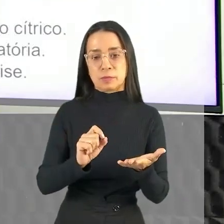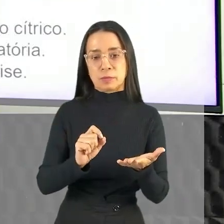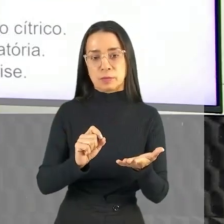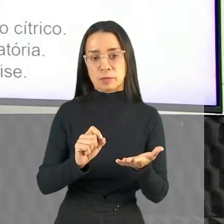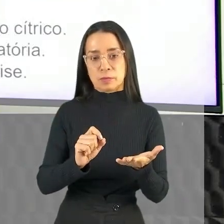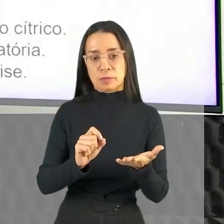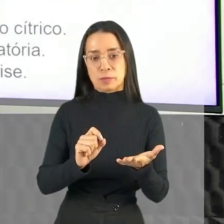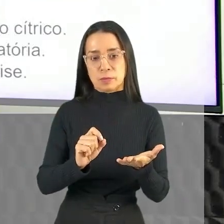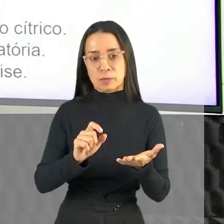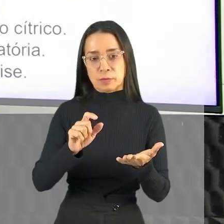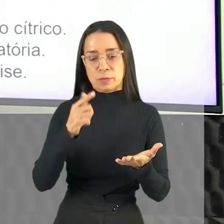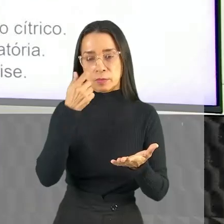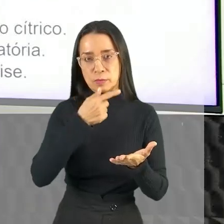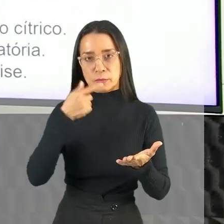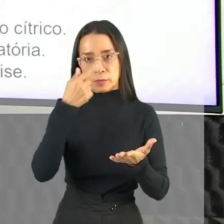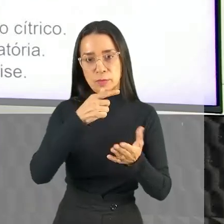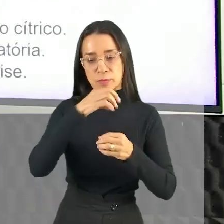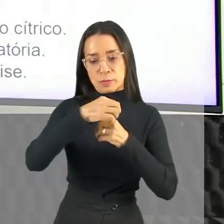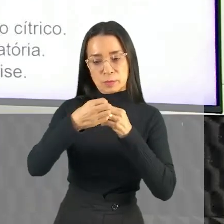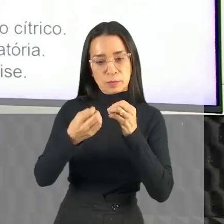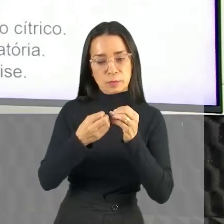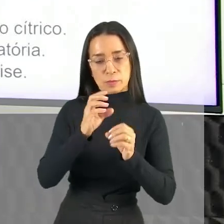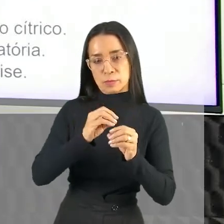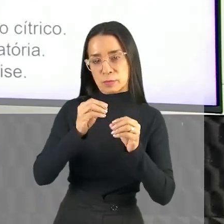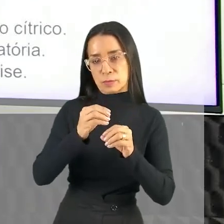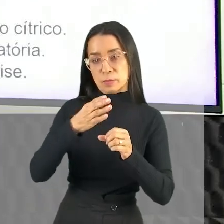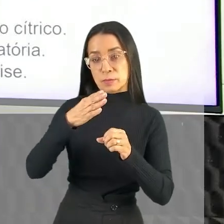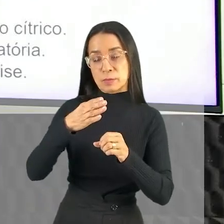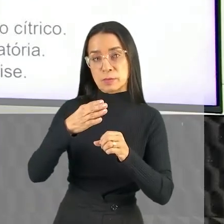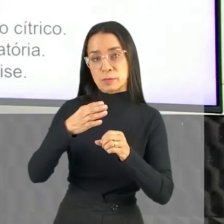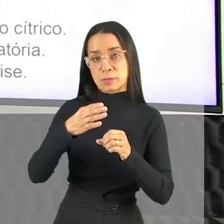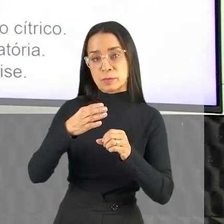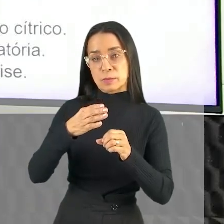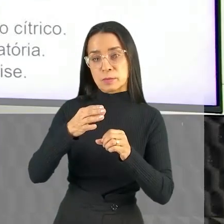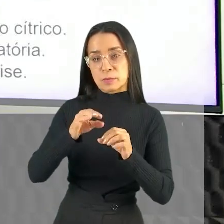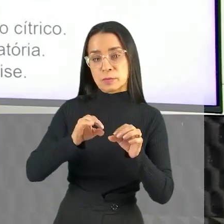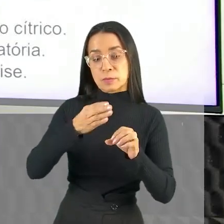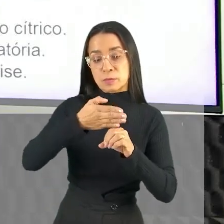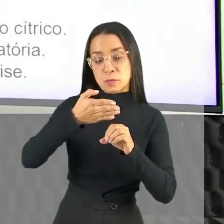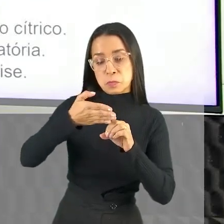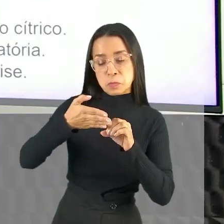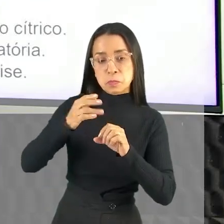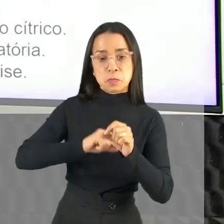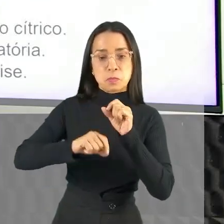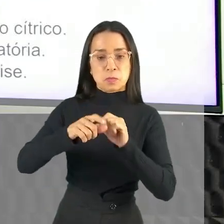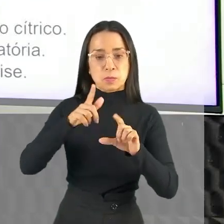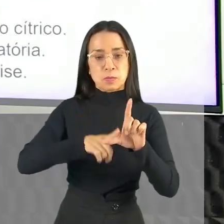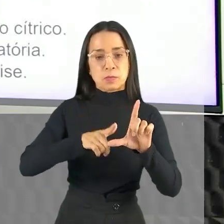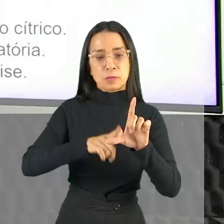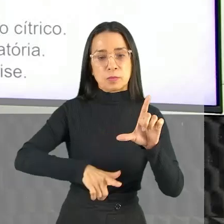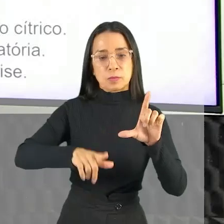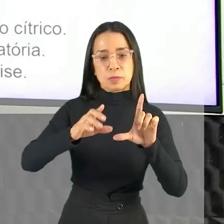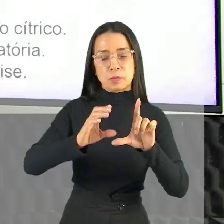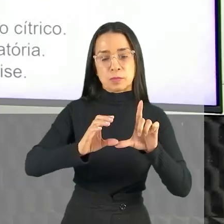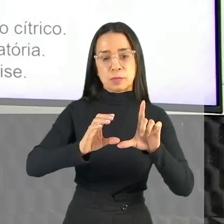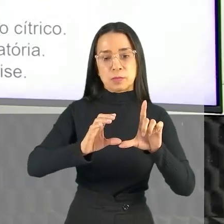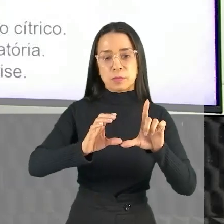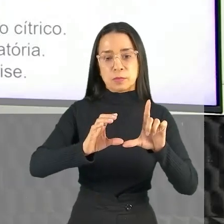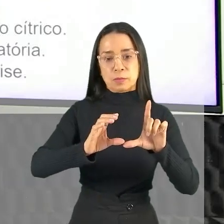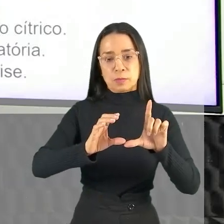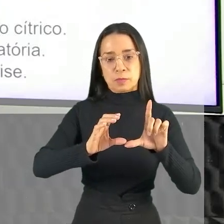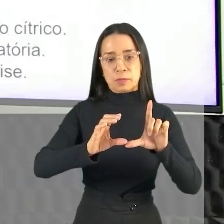glicose. Não, glicose é a molécula que vai ser degradada. Letra C, glicogênese, glicólise. Não, glicogênese